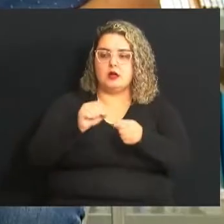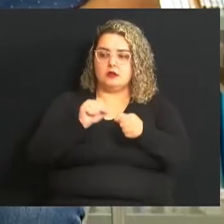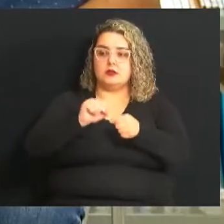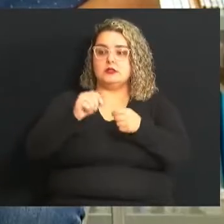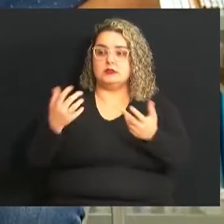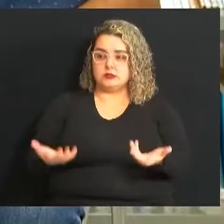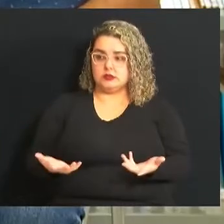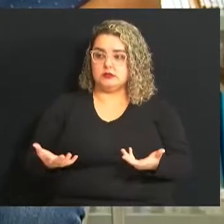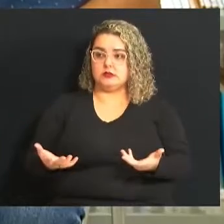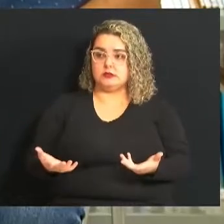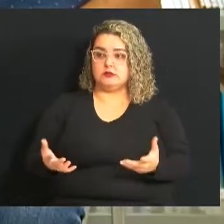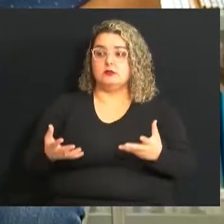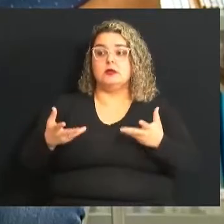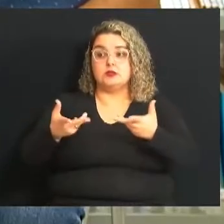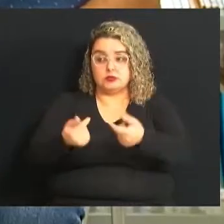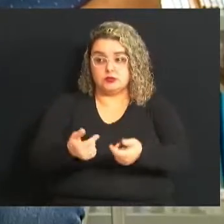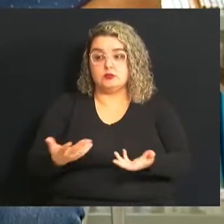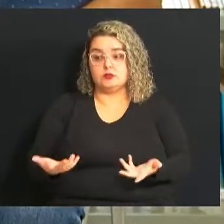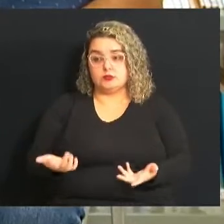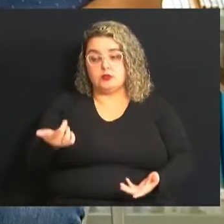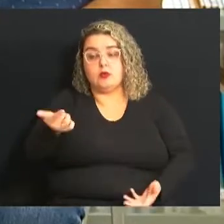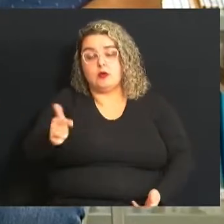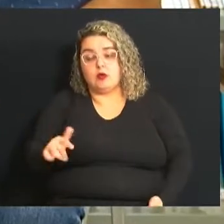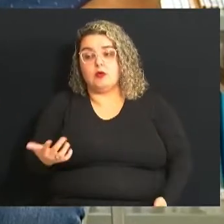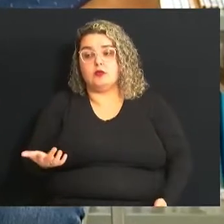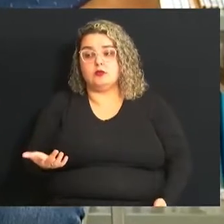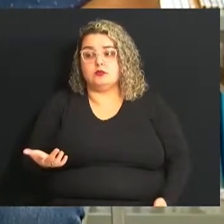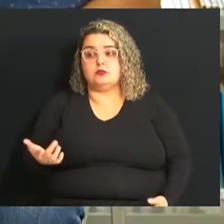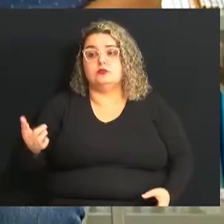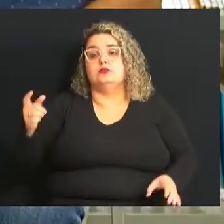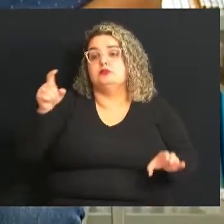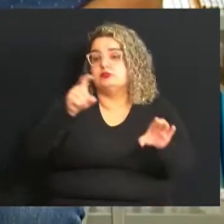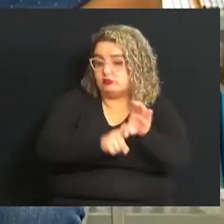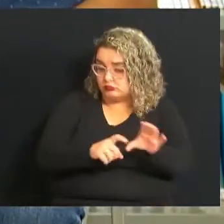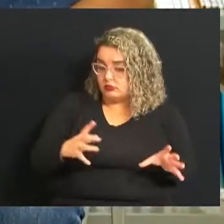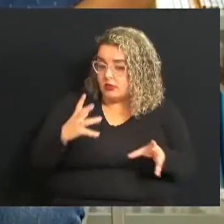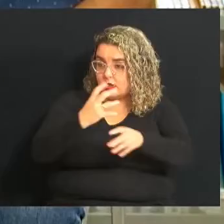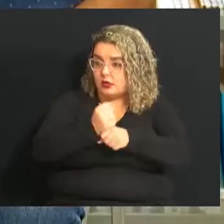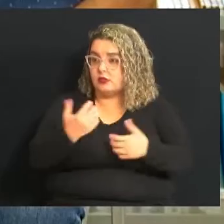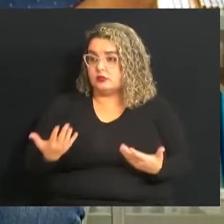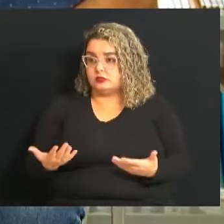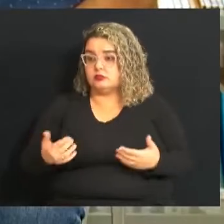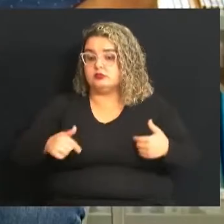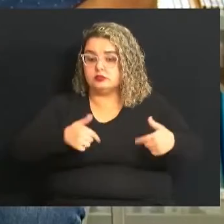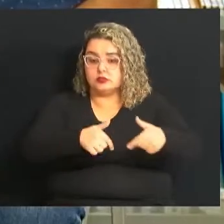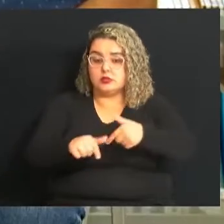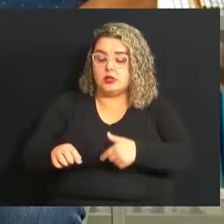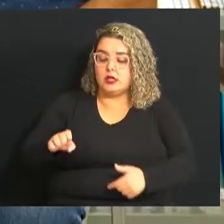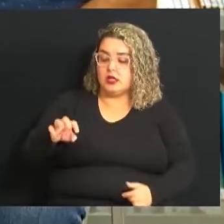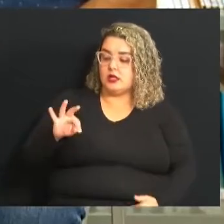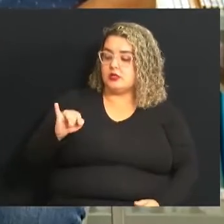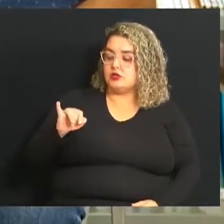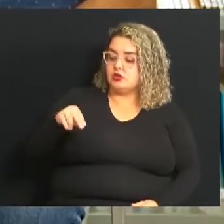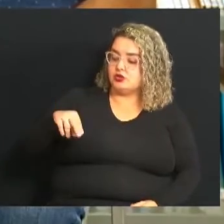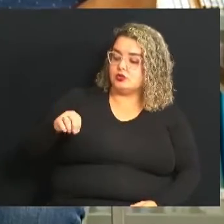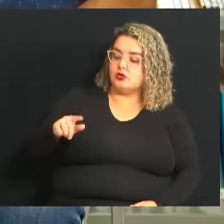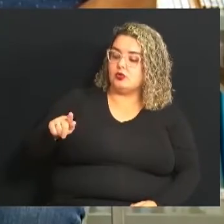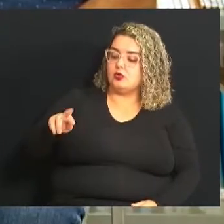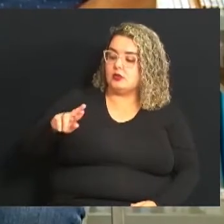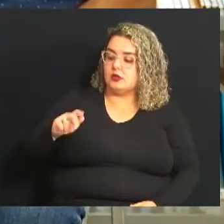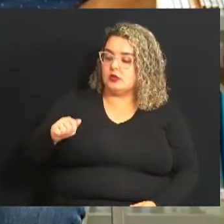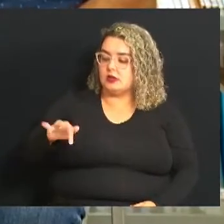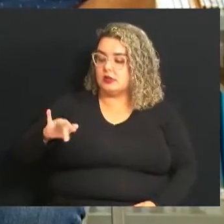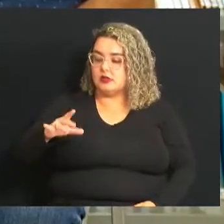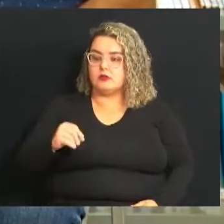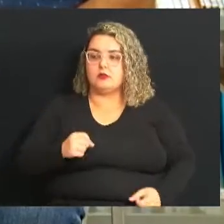mas tudo isso também ainda mantém um vínculo muito forte entre o trabalho etnográfico e uma temporalidade longa, né? De